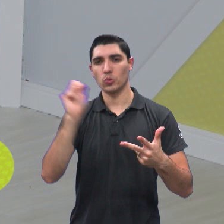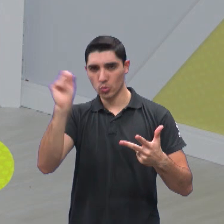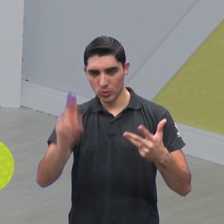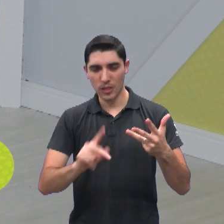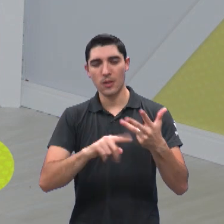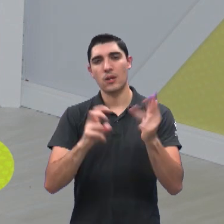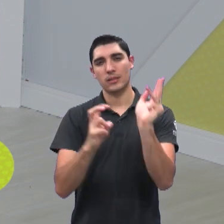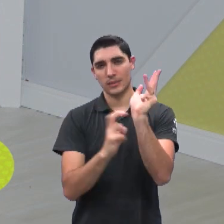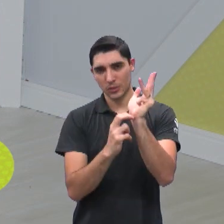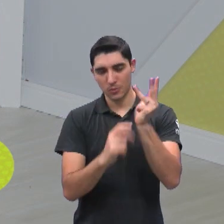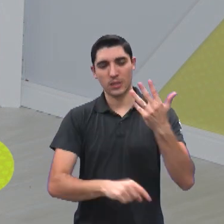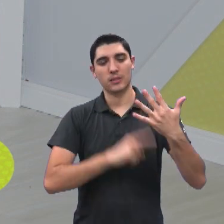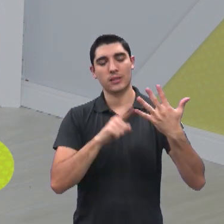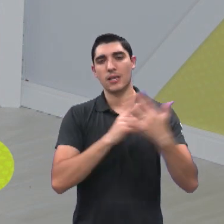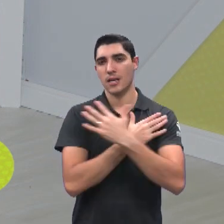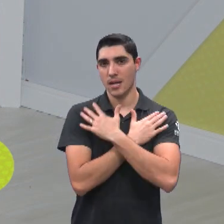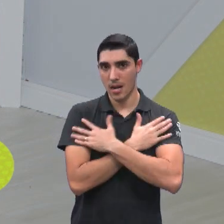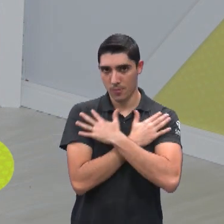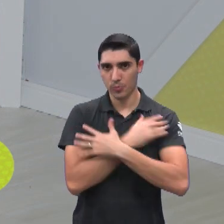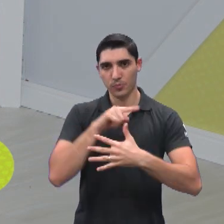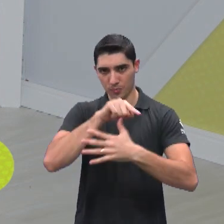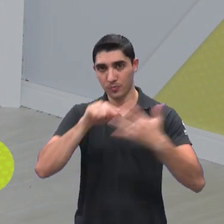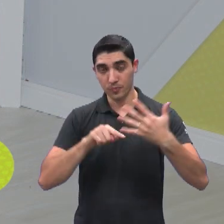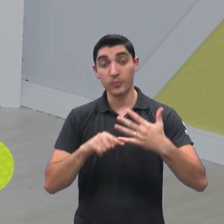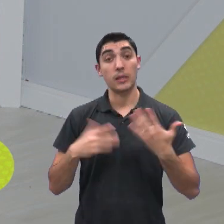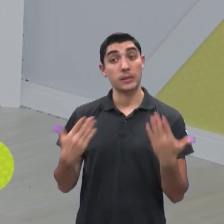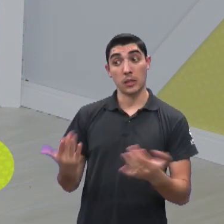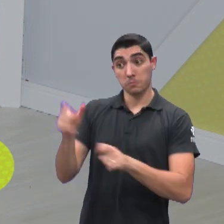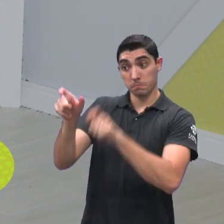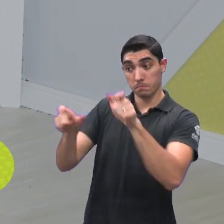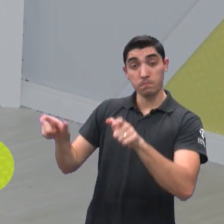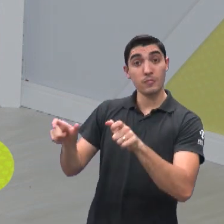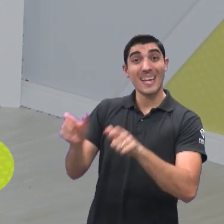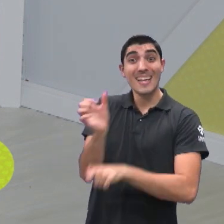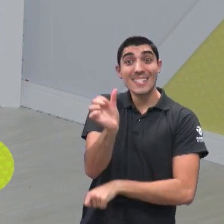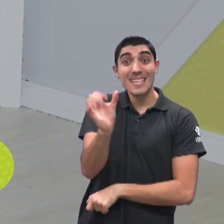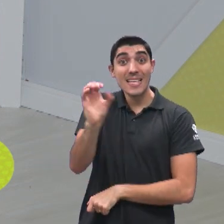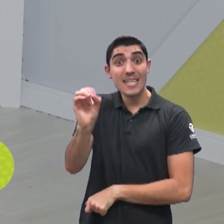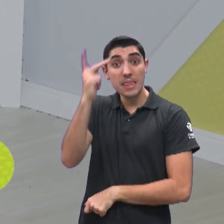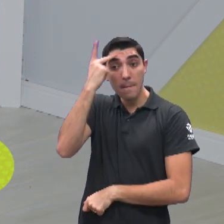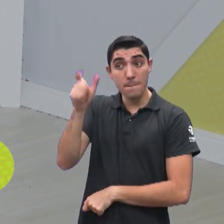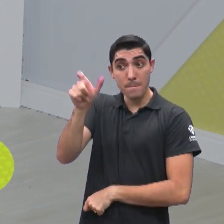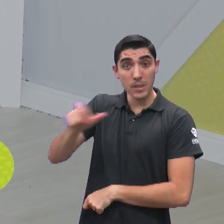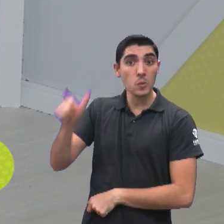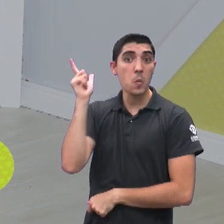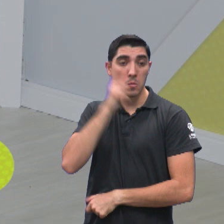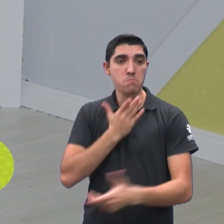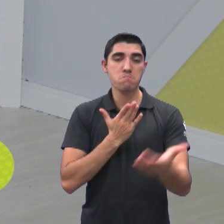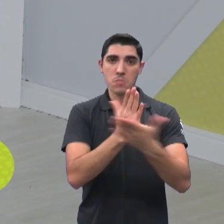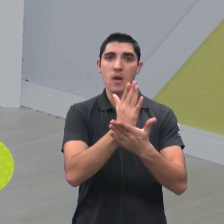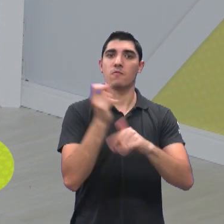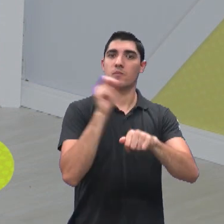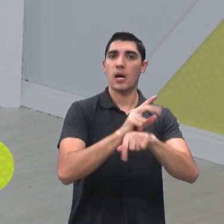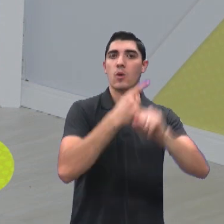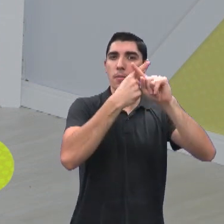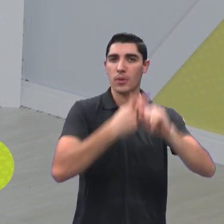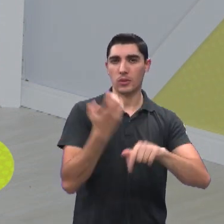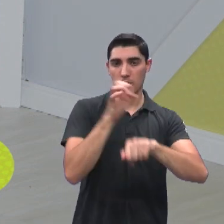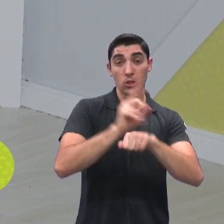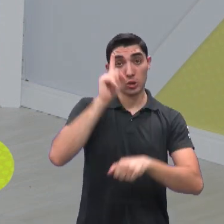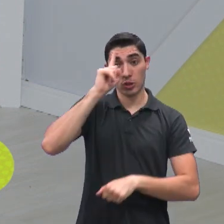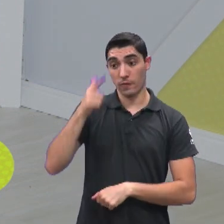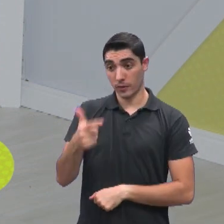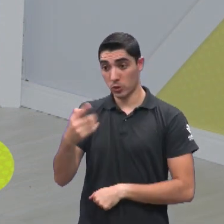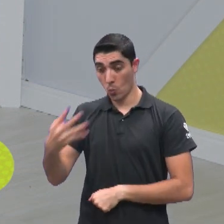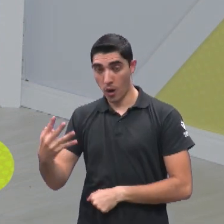estes resultados, 60 atletas joseenses garantiram vaga para a fase final estadual, que será realizado entre os dias 24 e 28